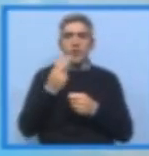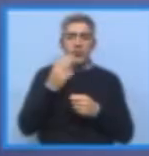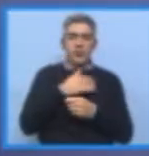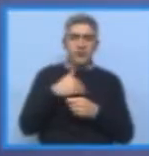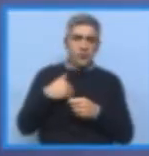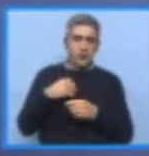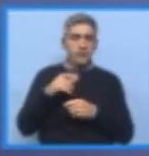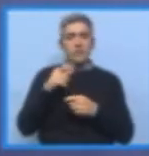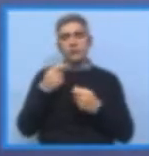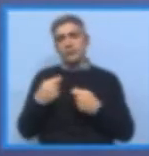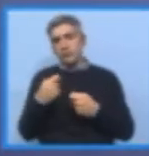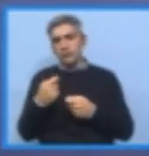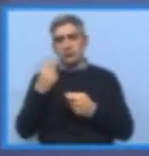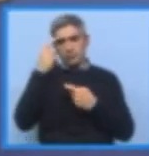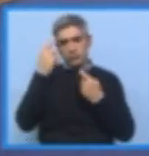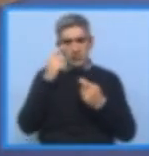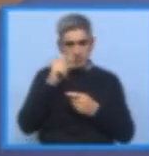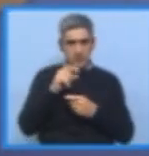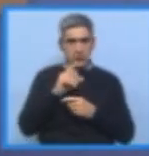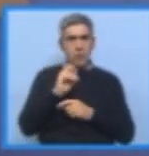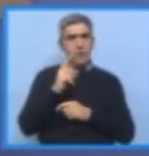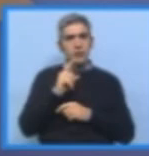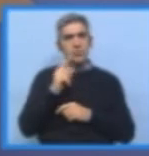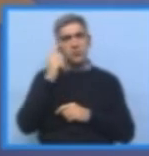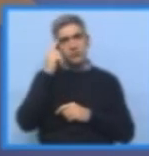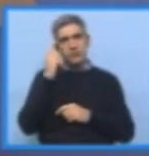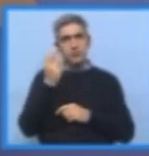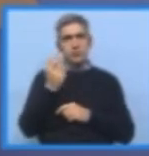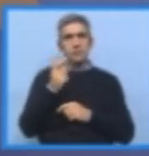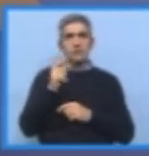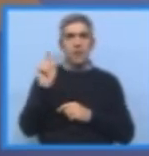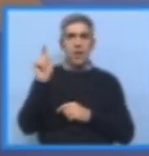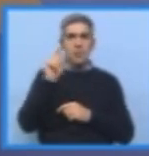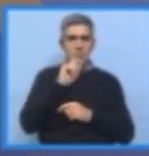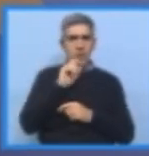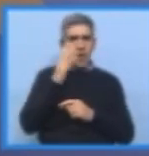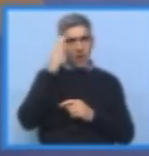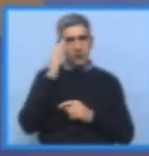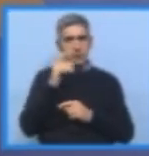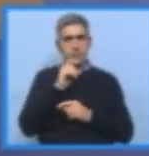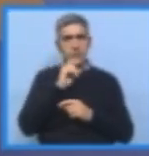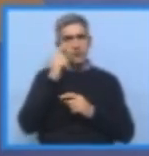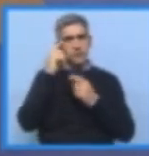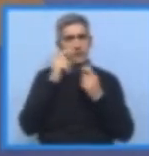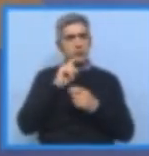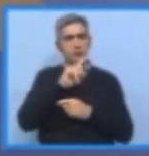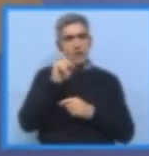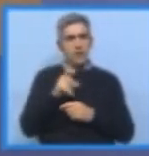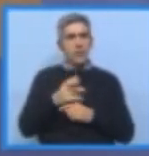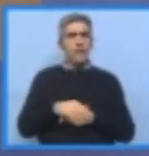saúde. Isto levar-nos-ia para um caminho um tanto ou quanto macabro, mas que é legítimo fazer essa questão.